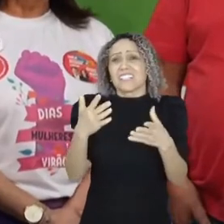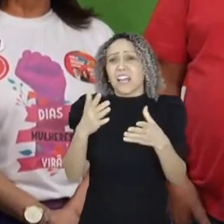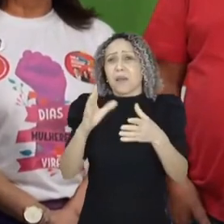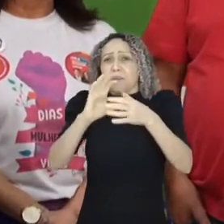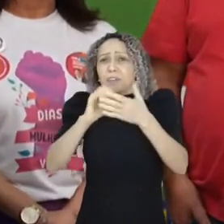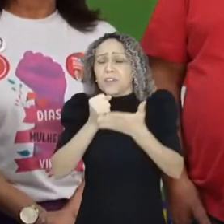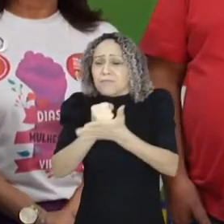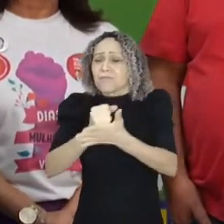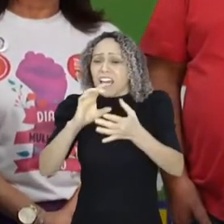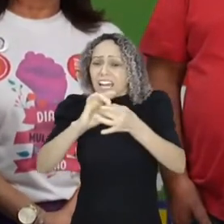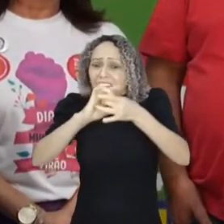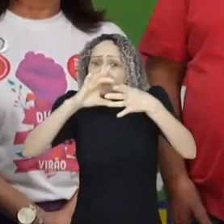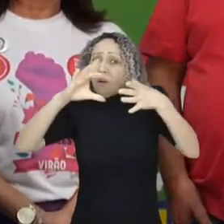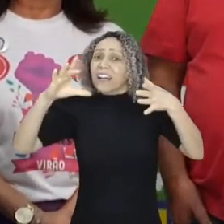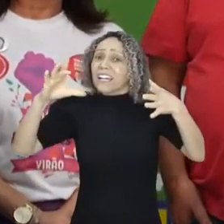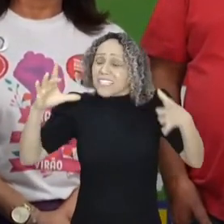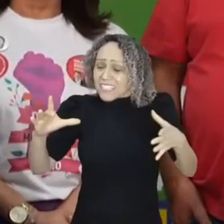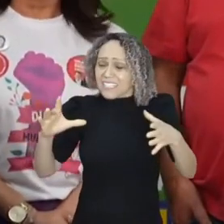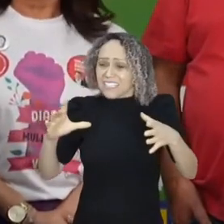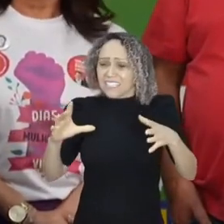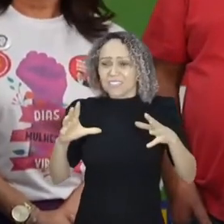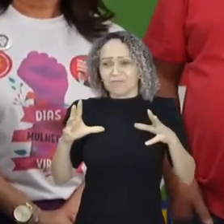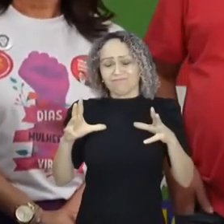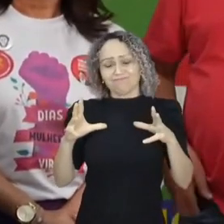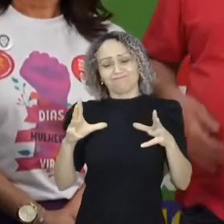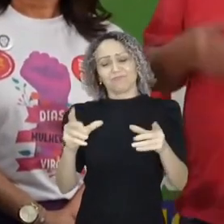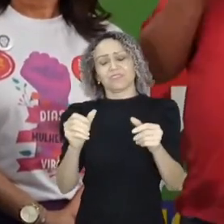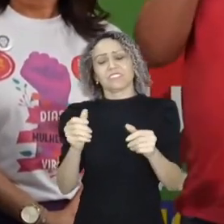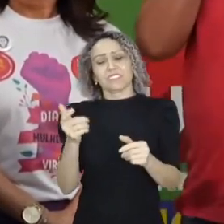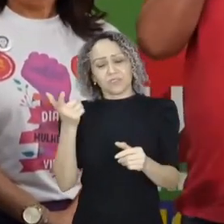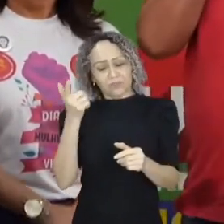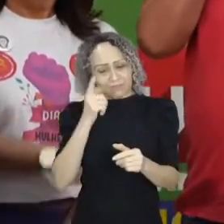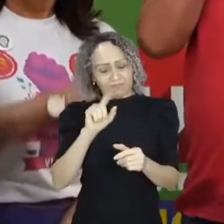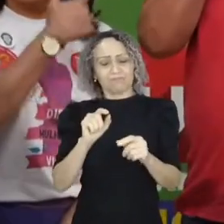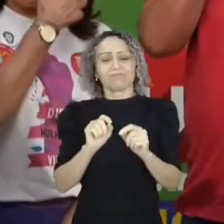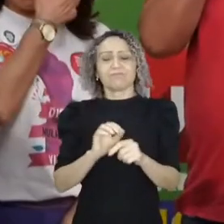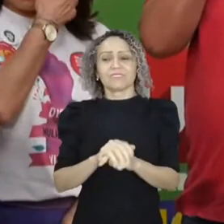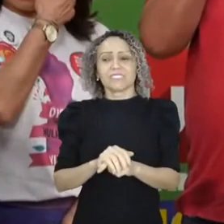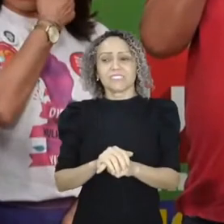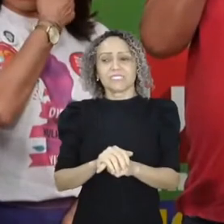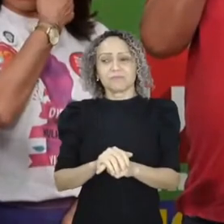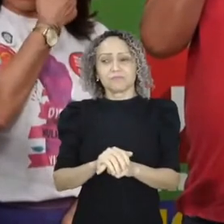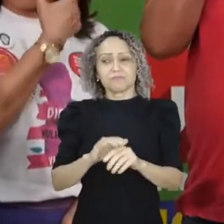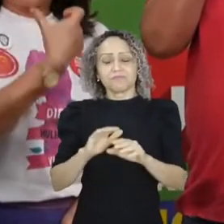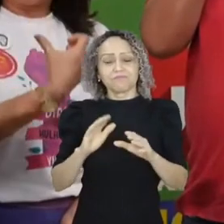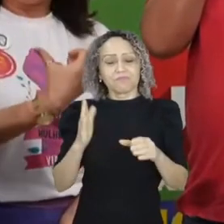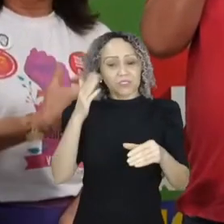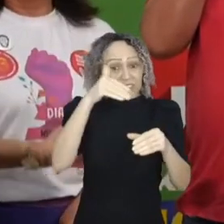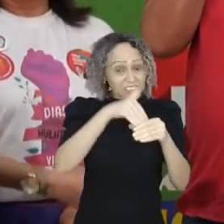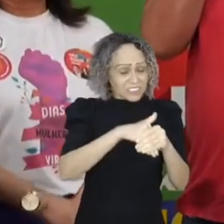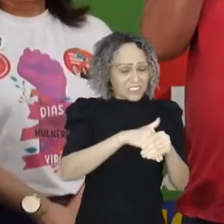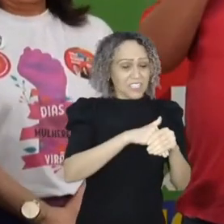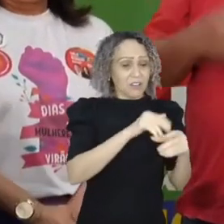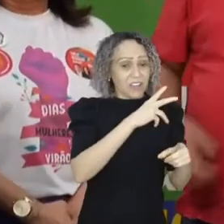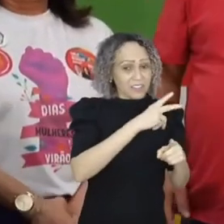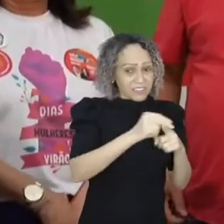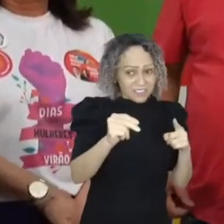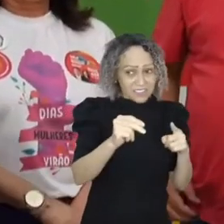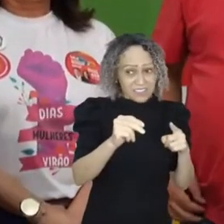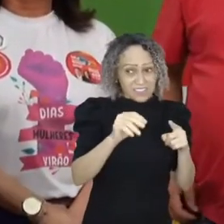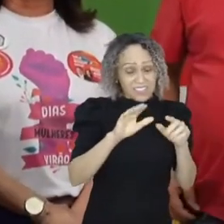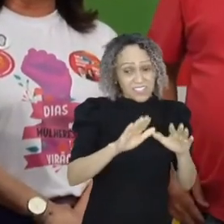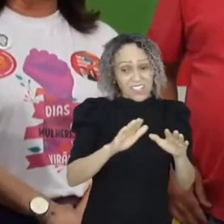E uma grande parte daqueles que eram favoráveis à ditadura, à tortura, sabe? Esses estão com o meu